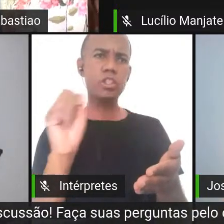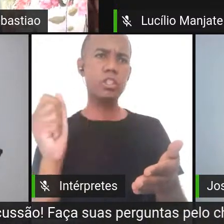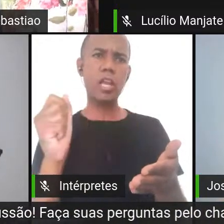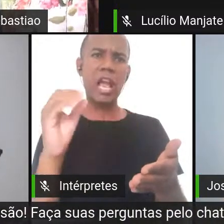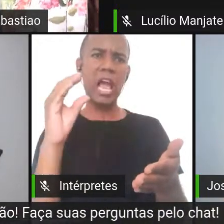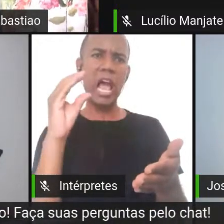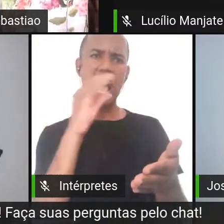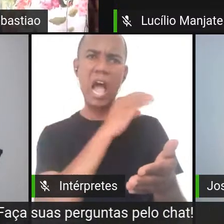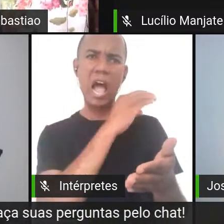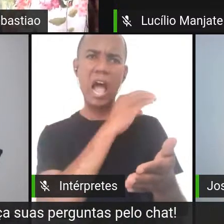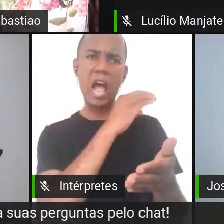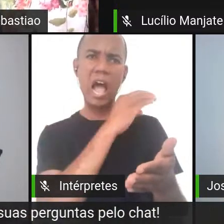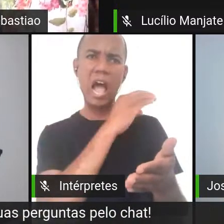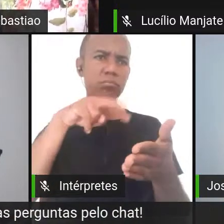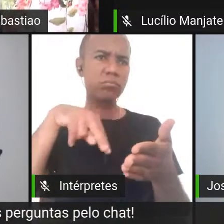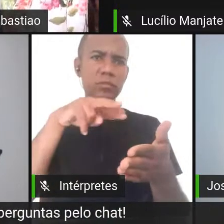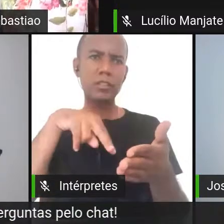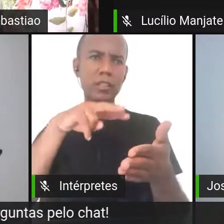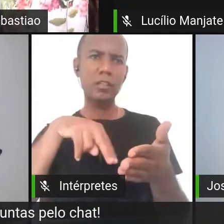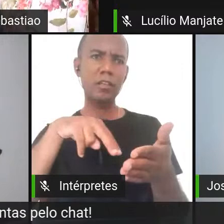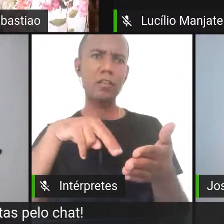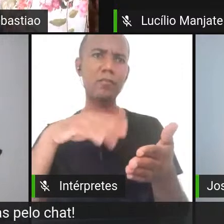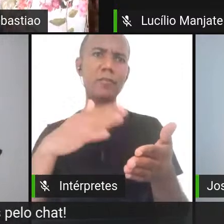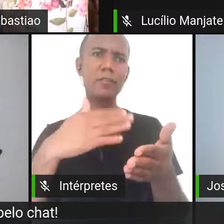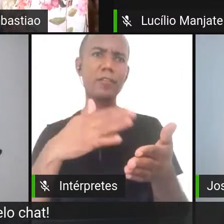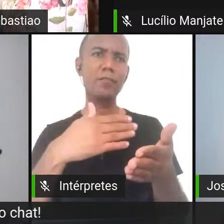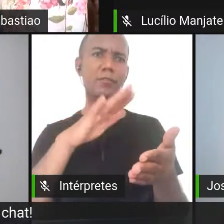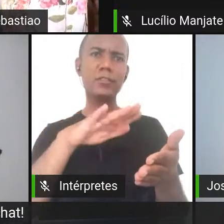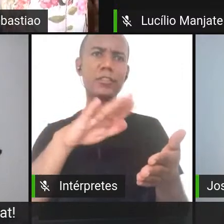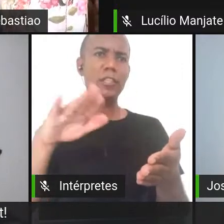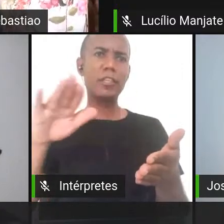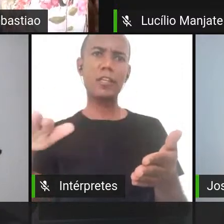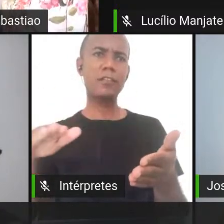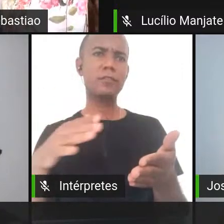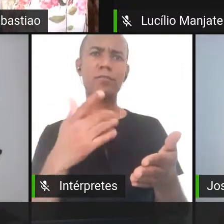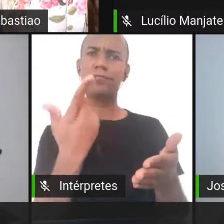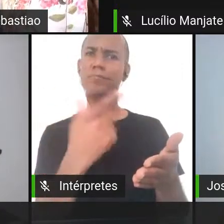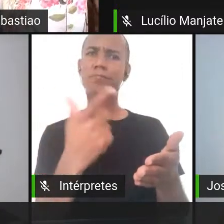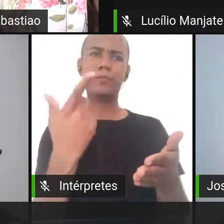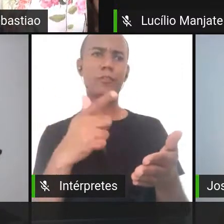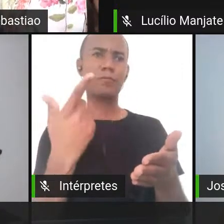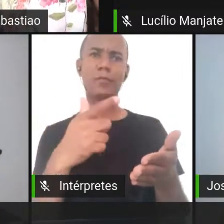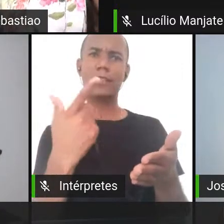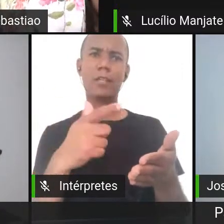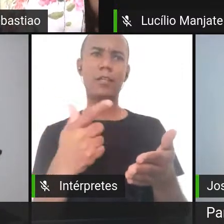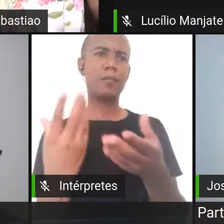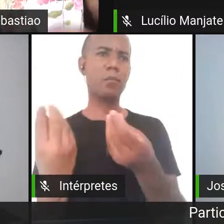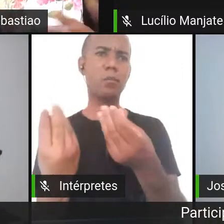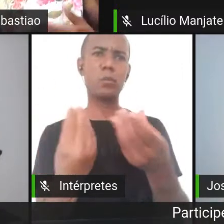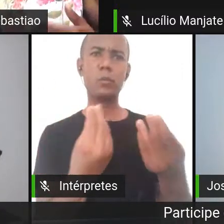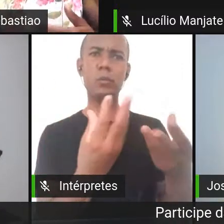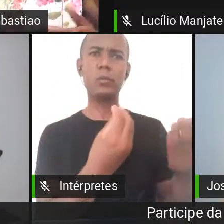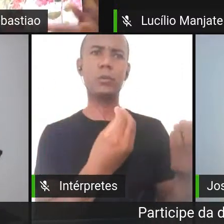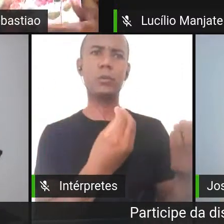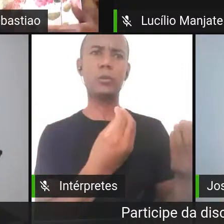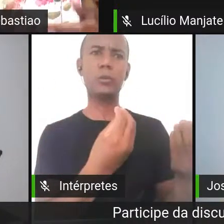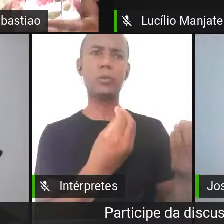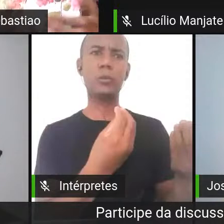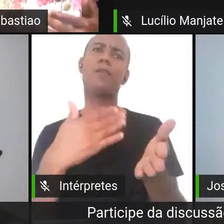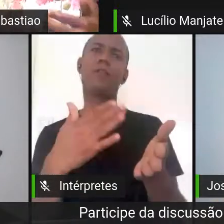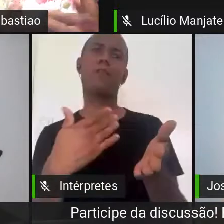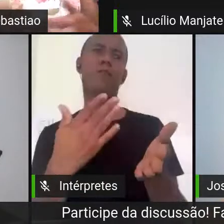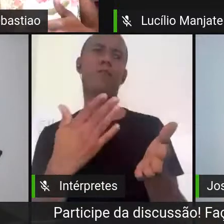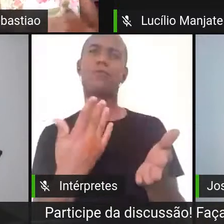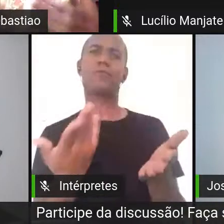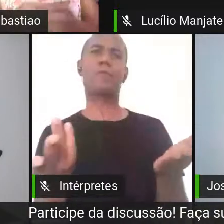lê um livro infantil. Então, não há muito que satisfaça